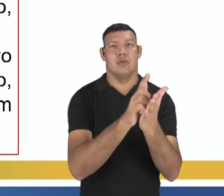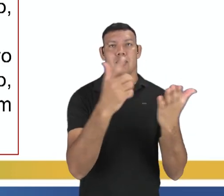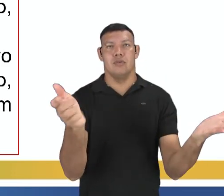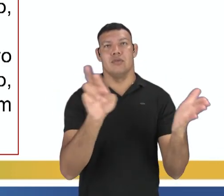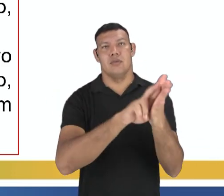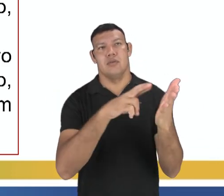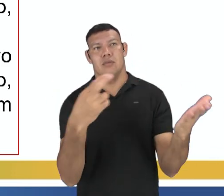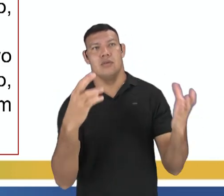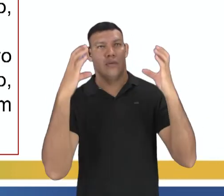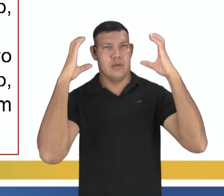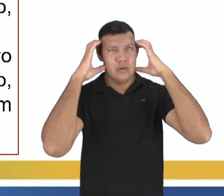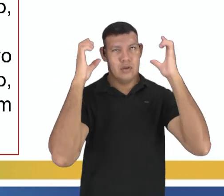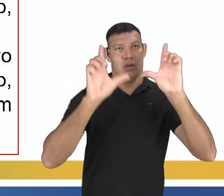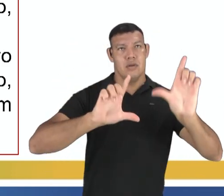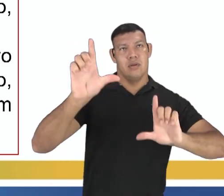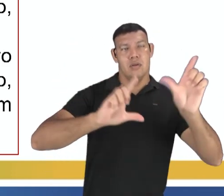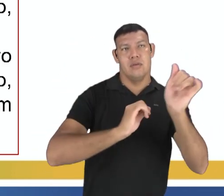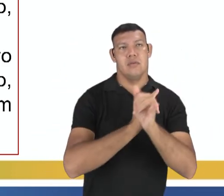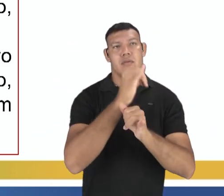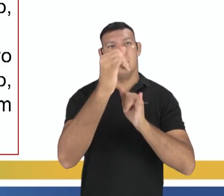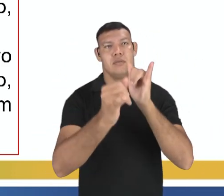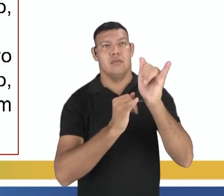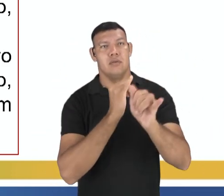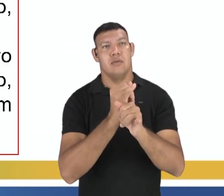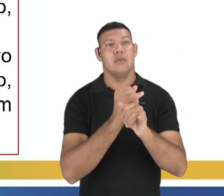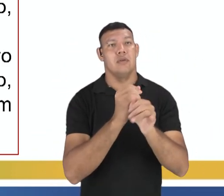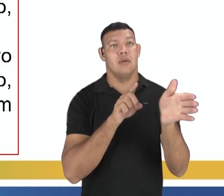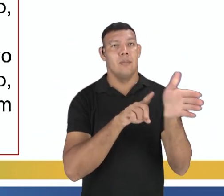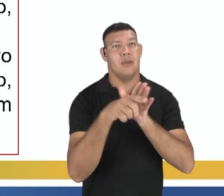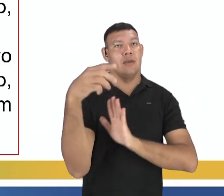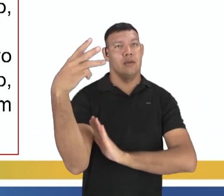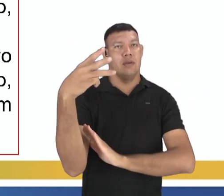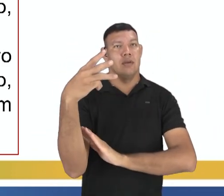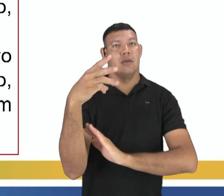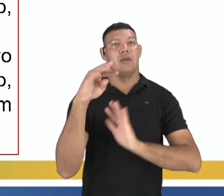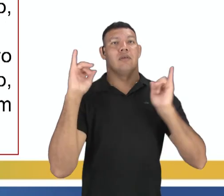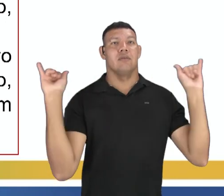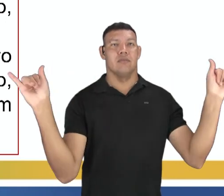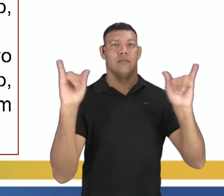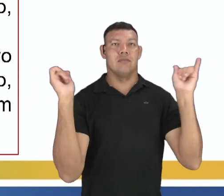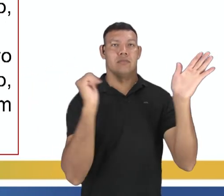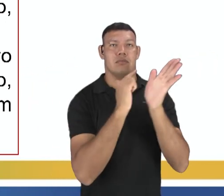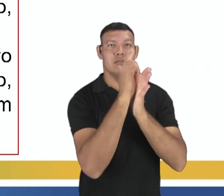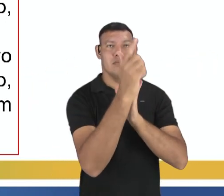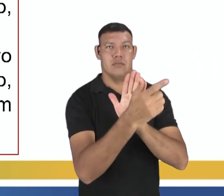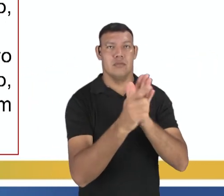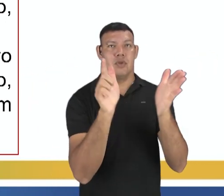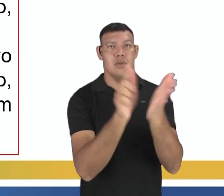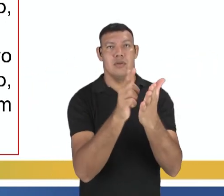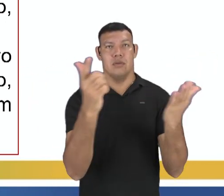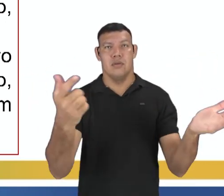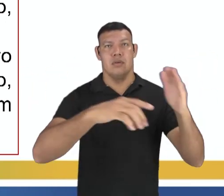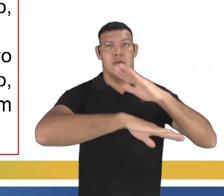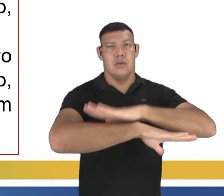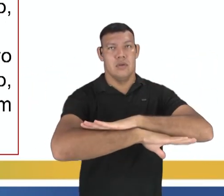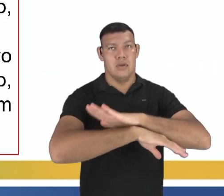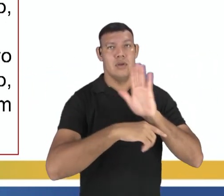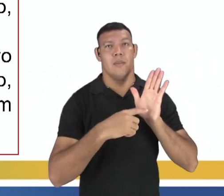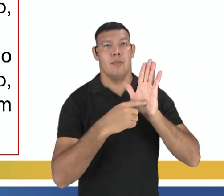a notícia é um gênero jornalístico que apresenta como objetivo informar, para tanto, trata-se de um